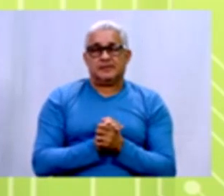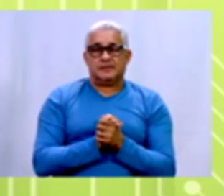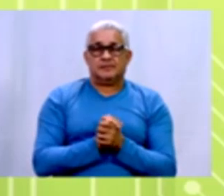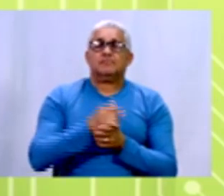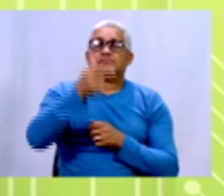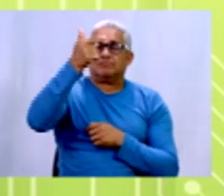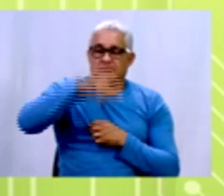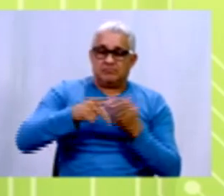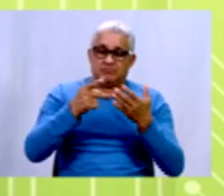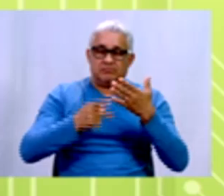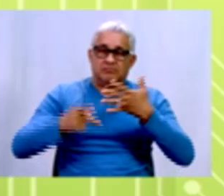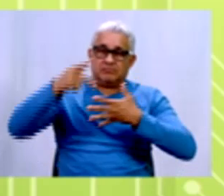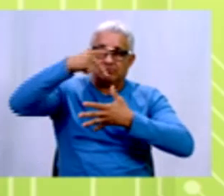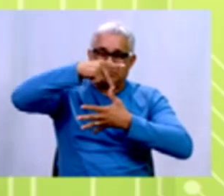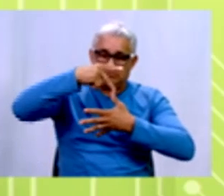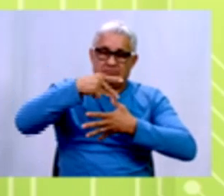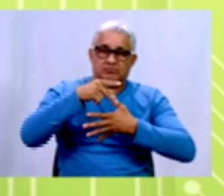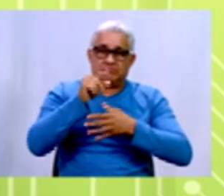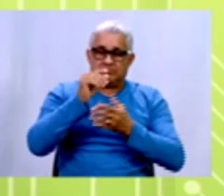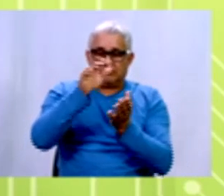novamente priorizada e aí